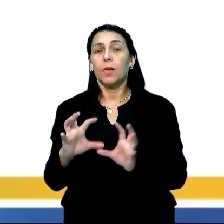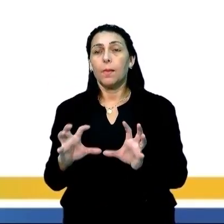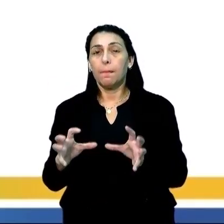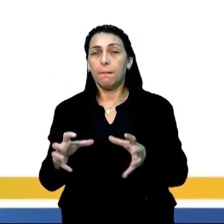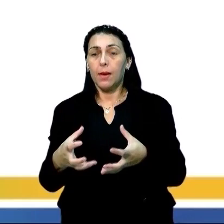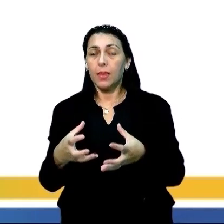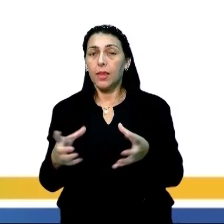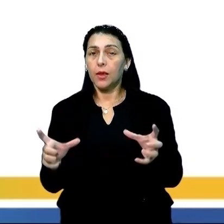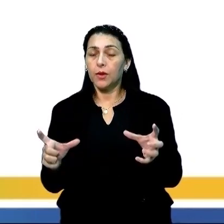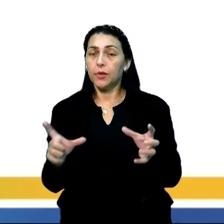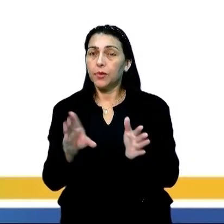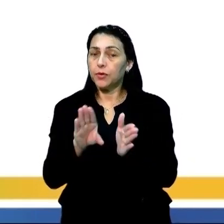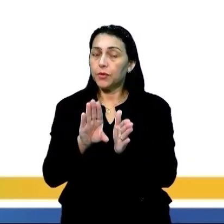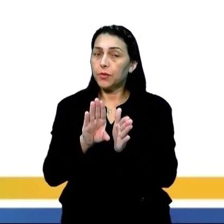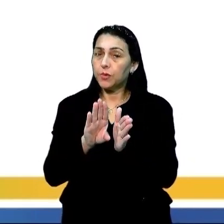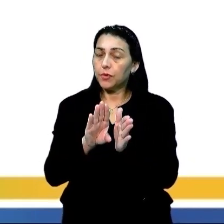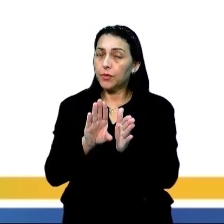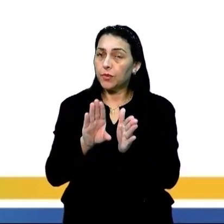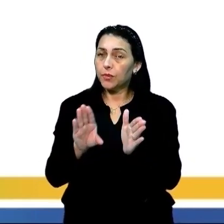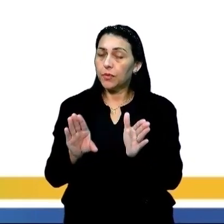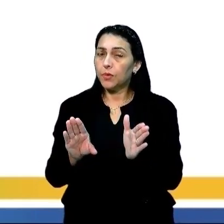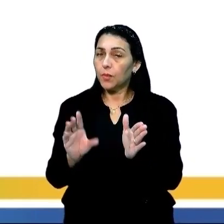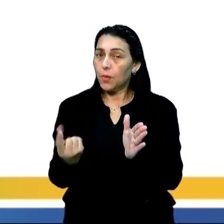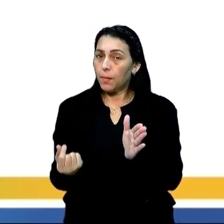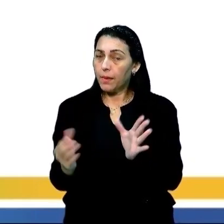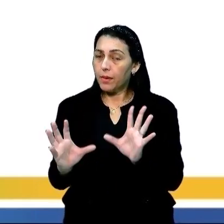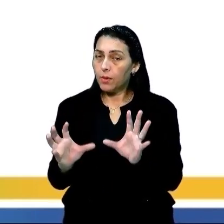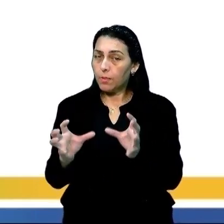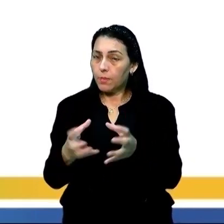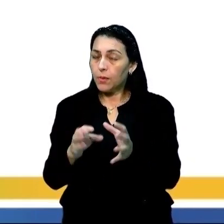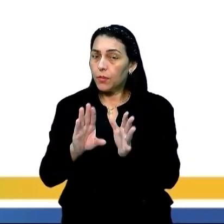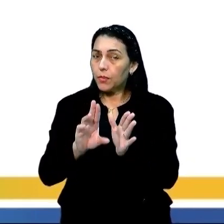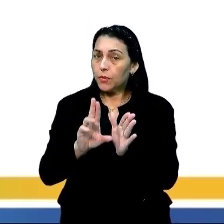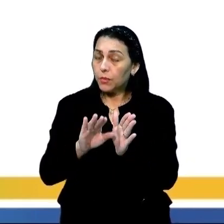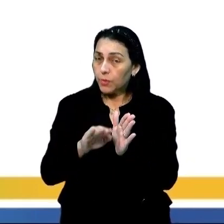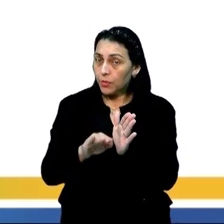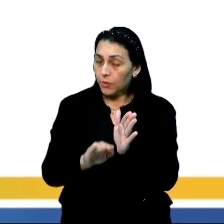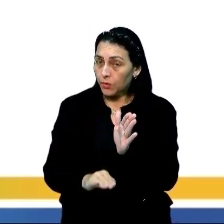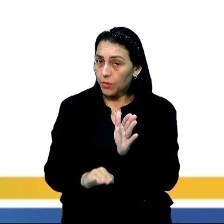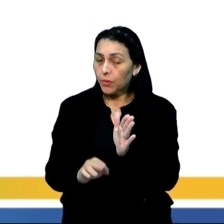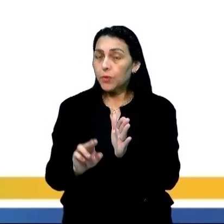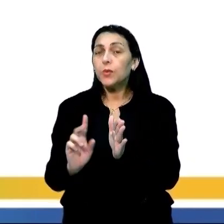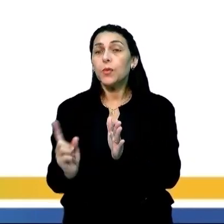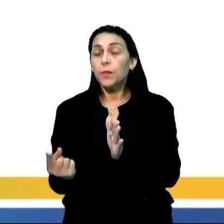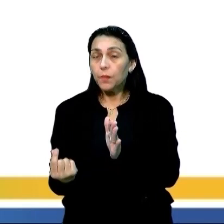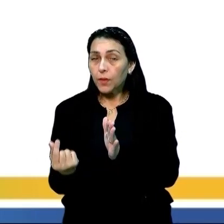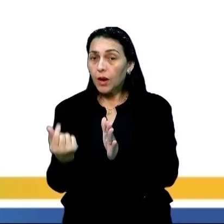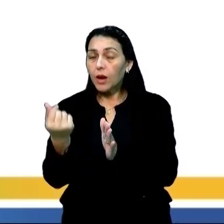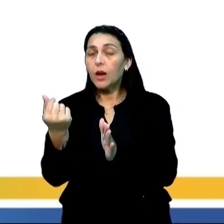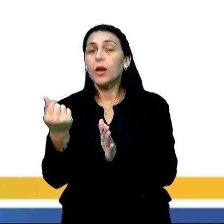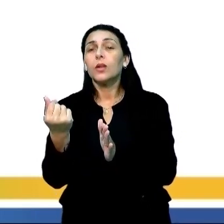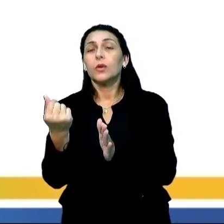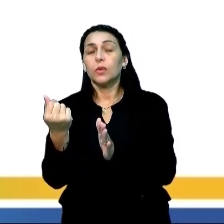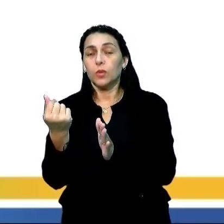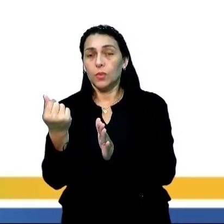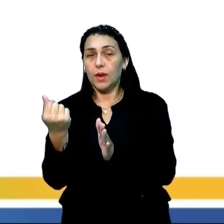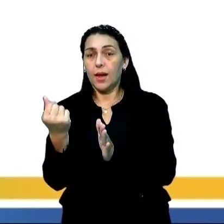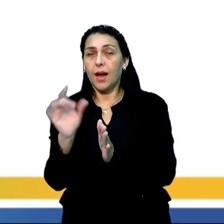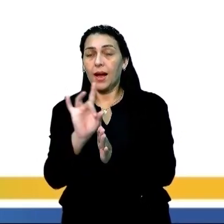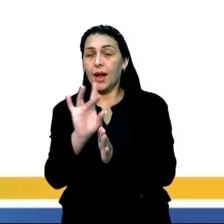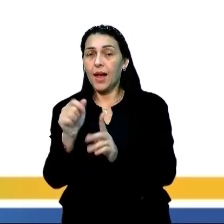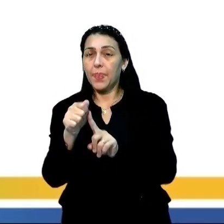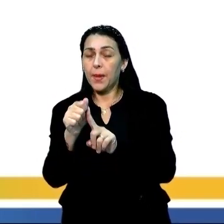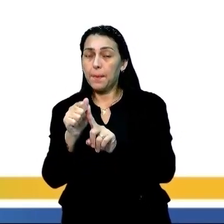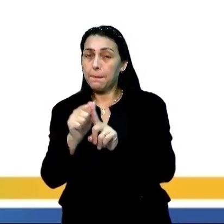diminui, o preço de uma máquina diminuiu de um valor constante a cada